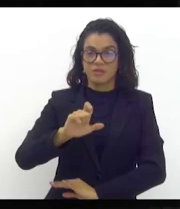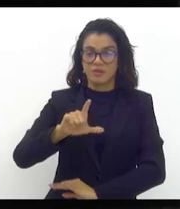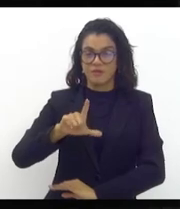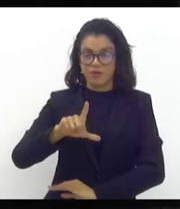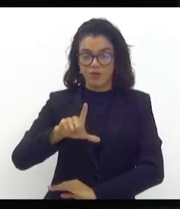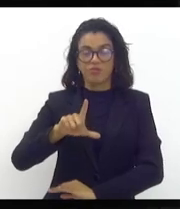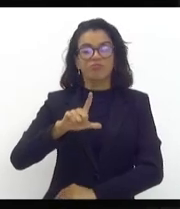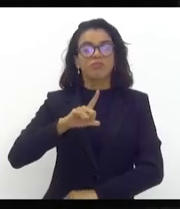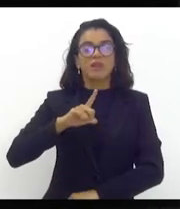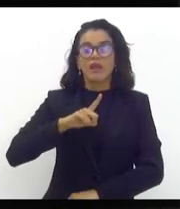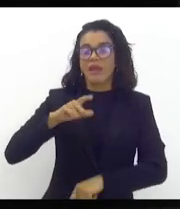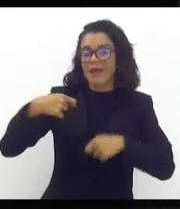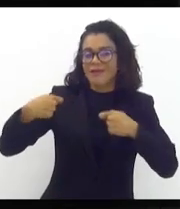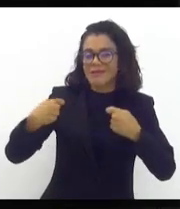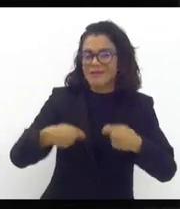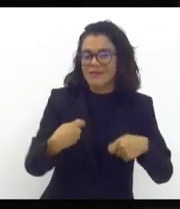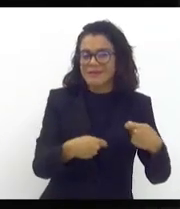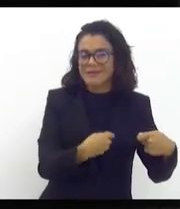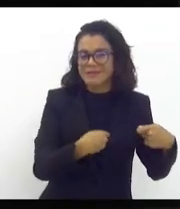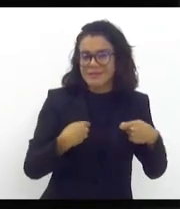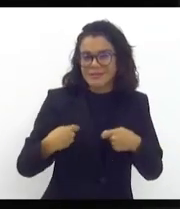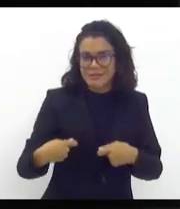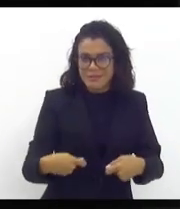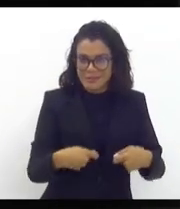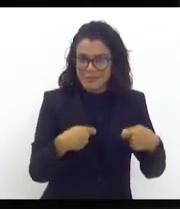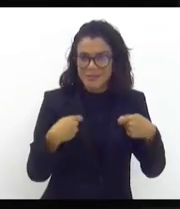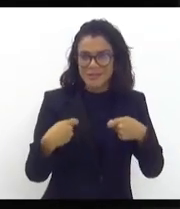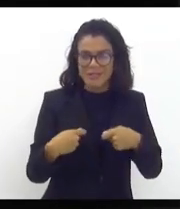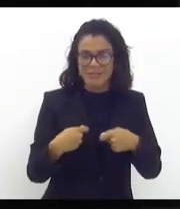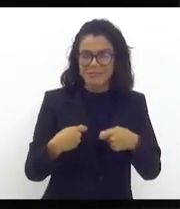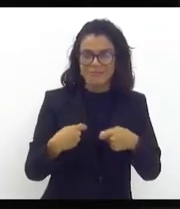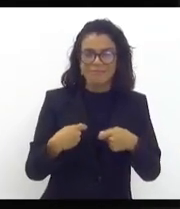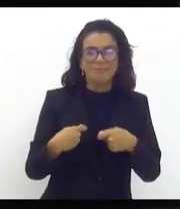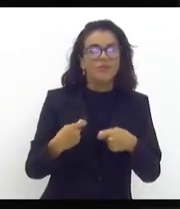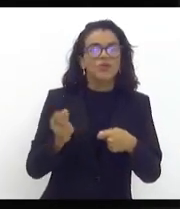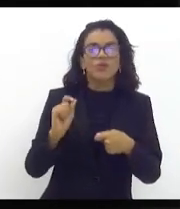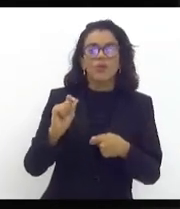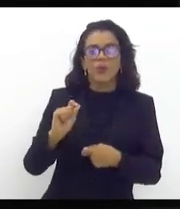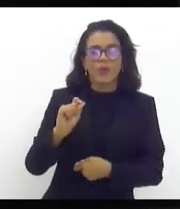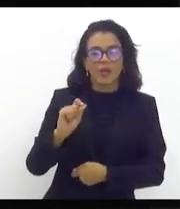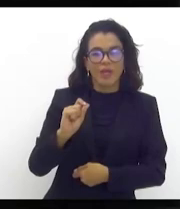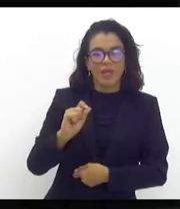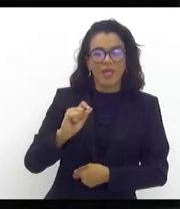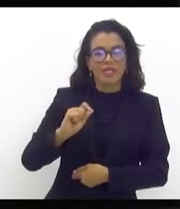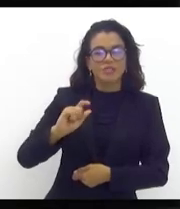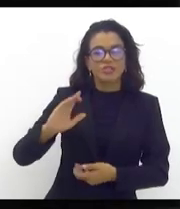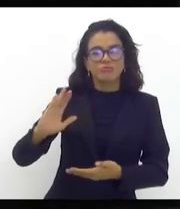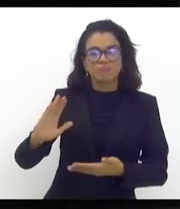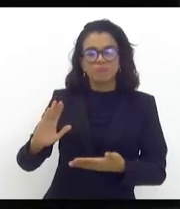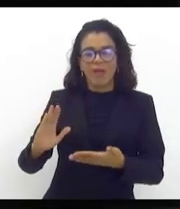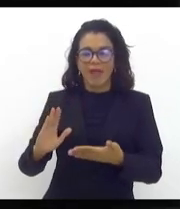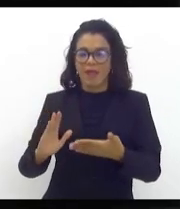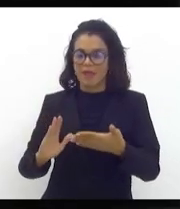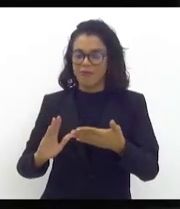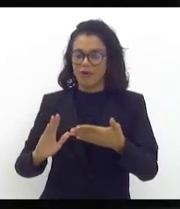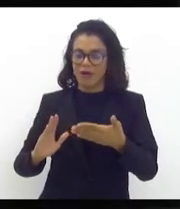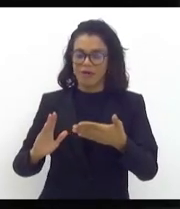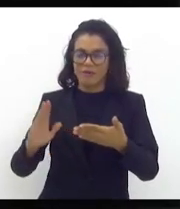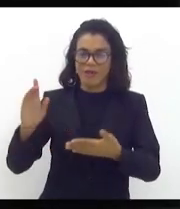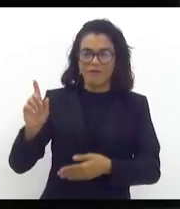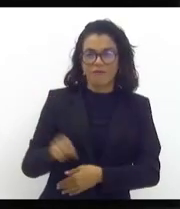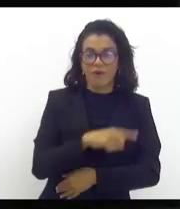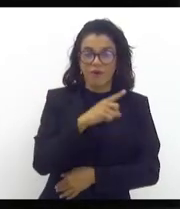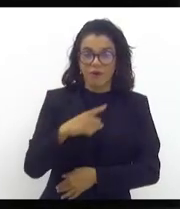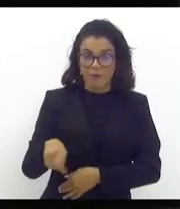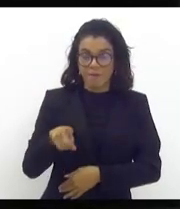a necessidade de revogar a Lei 3586. E o prazo